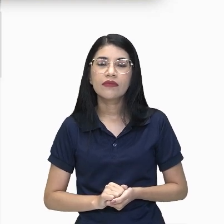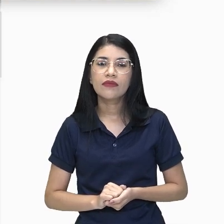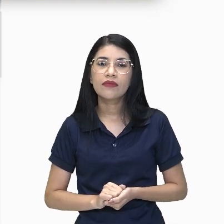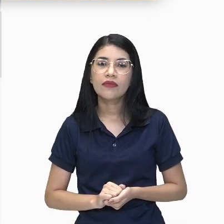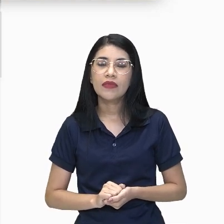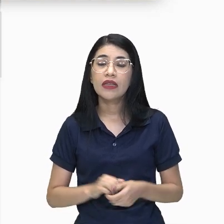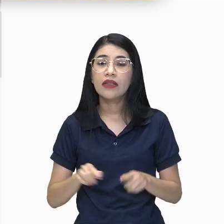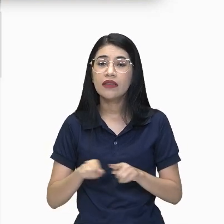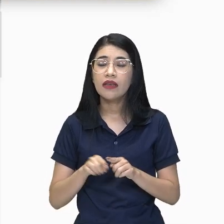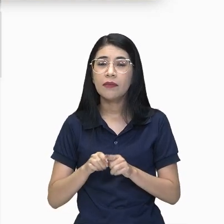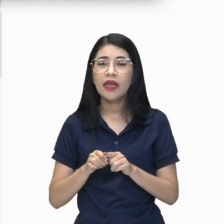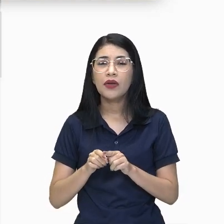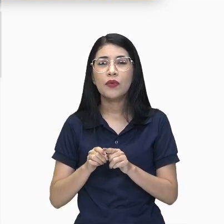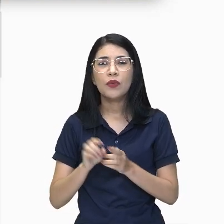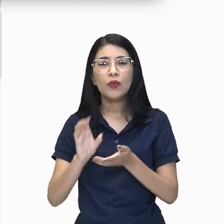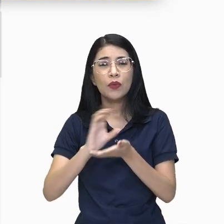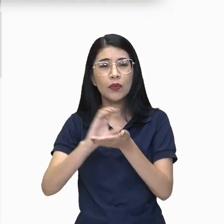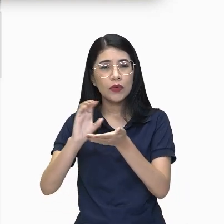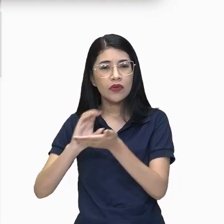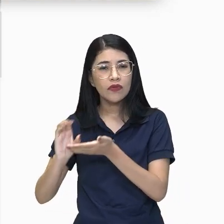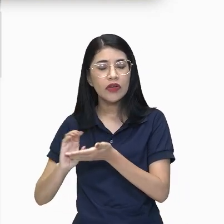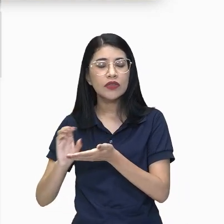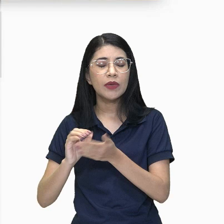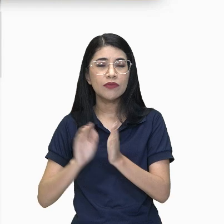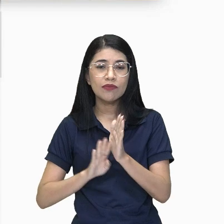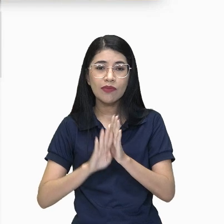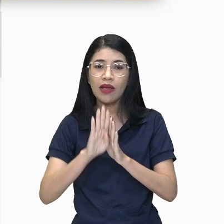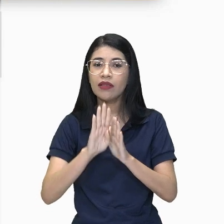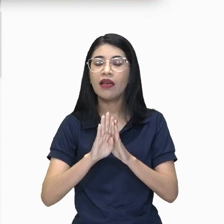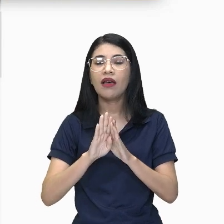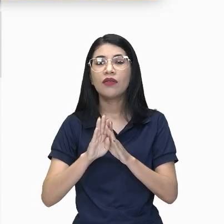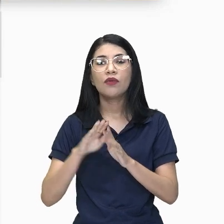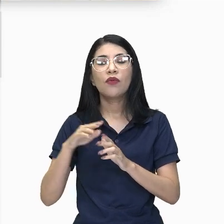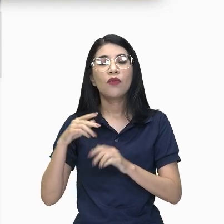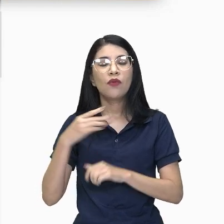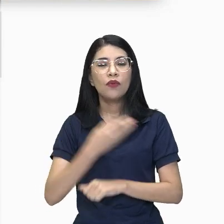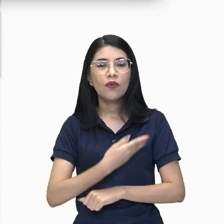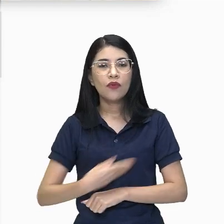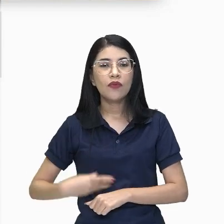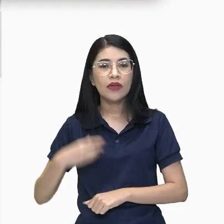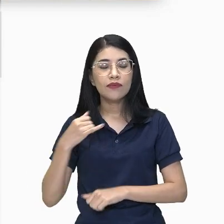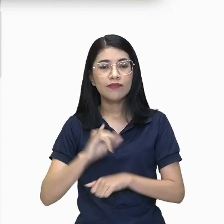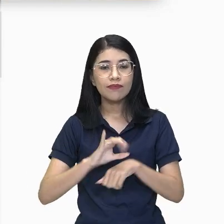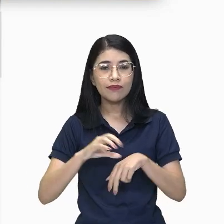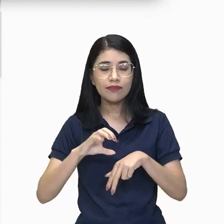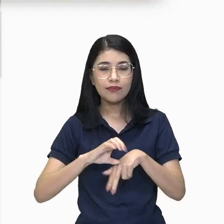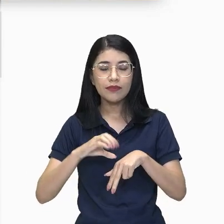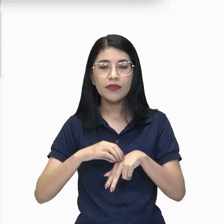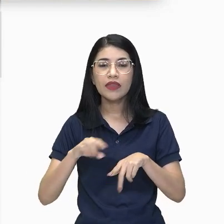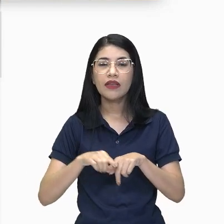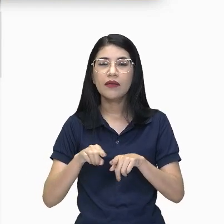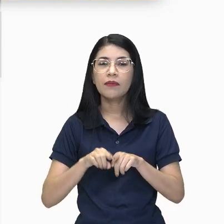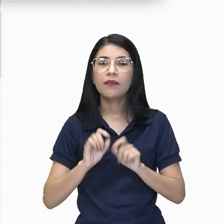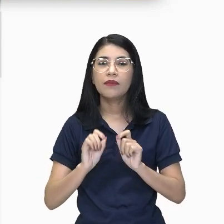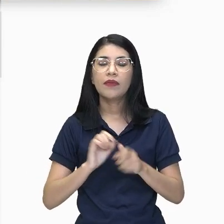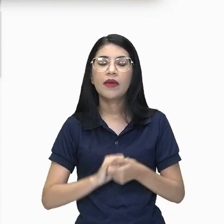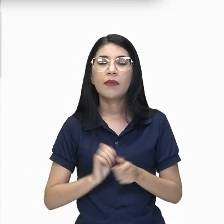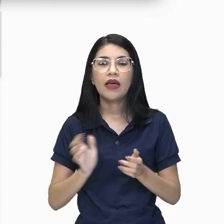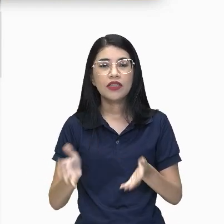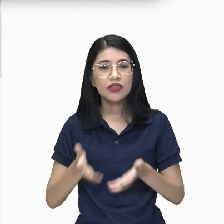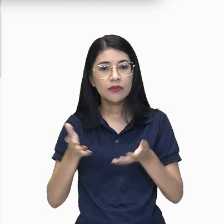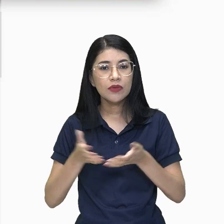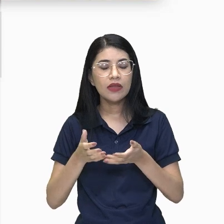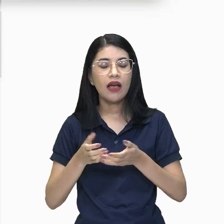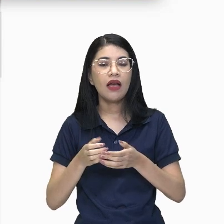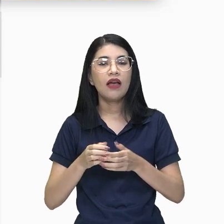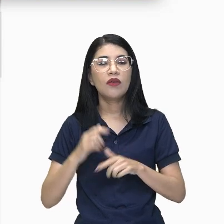Aumentou os investimentos do governo imperial na política de estímulo à entrada de mão de obra estrangeira,